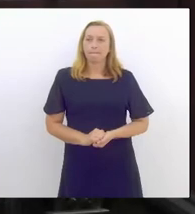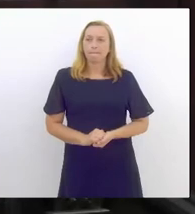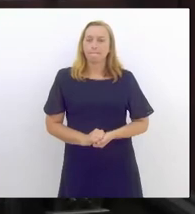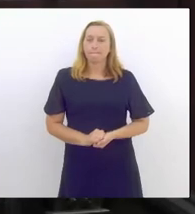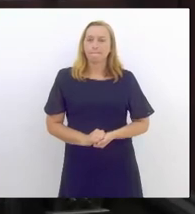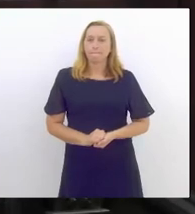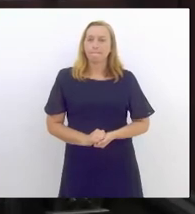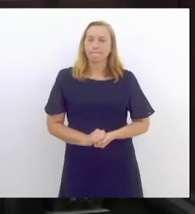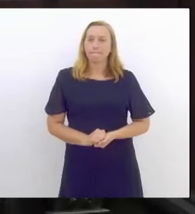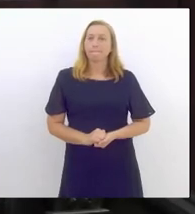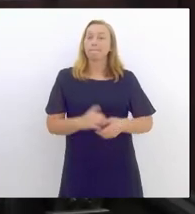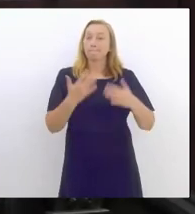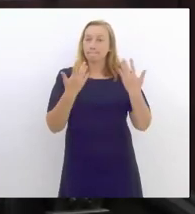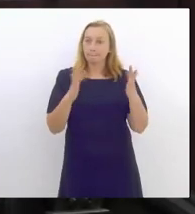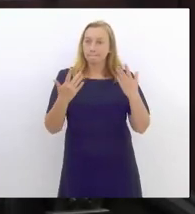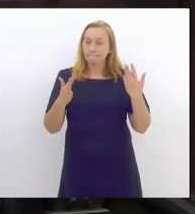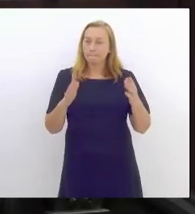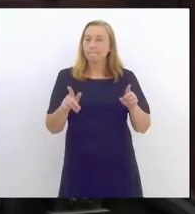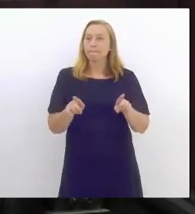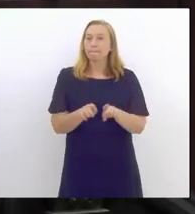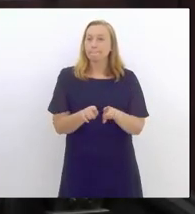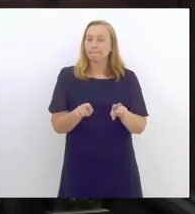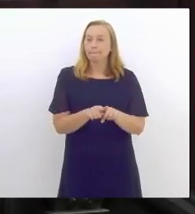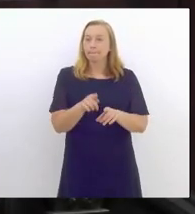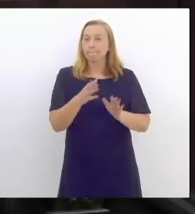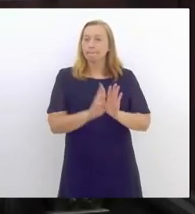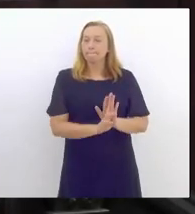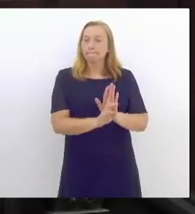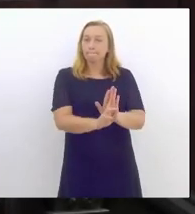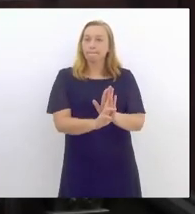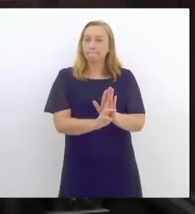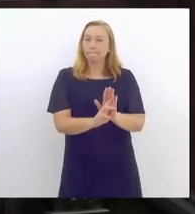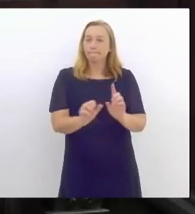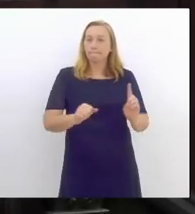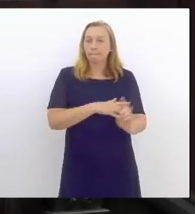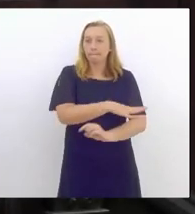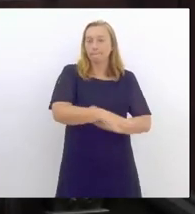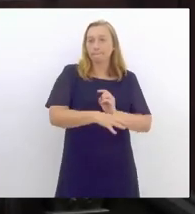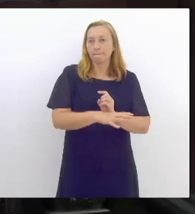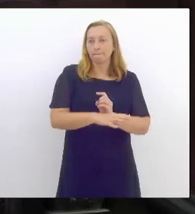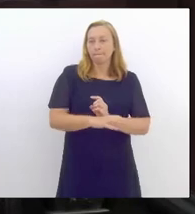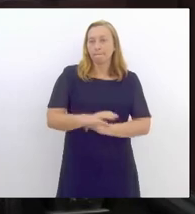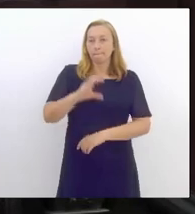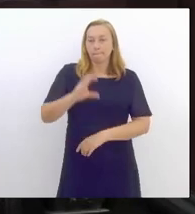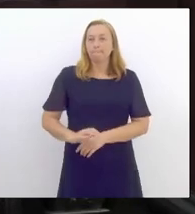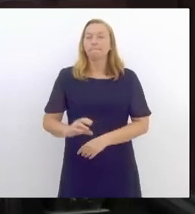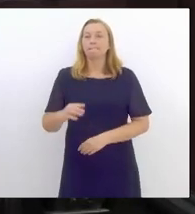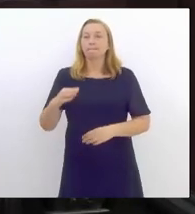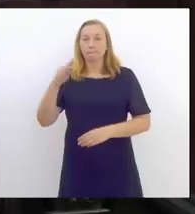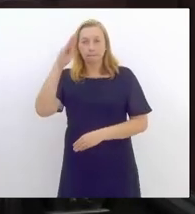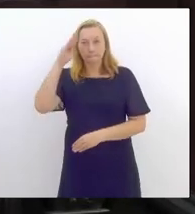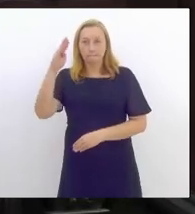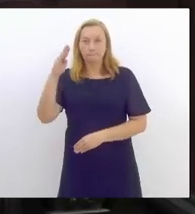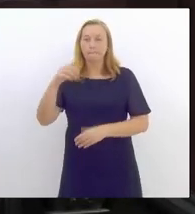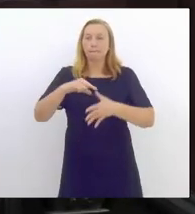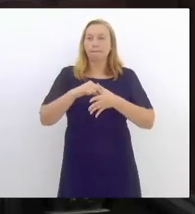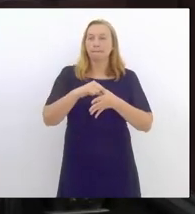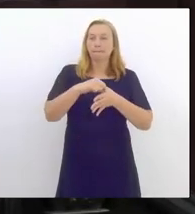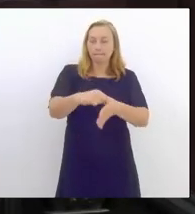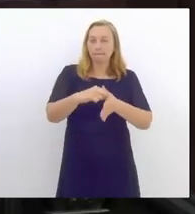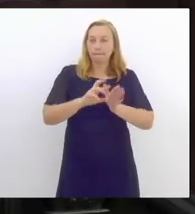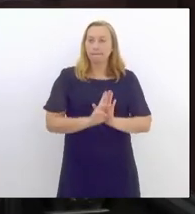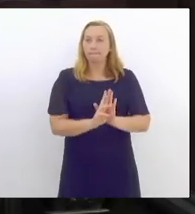Cumprimento, igualmente, os representantes da sociedade civil e militar, lideranças religiosas, profissionais